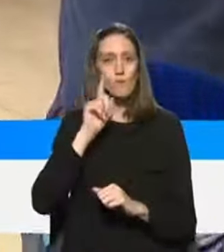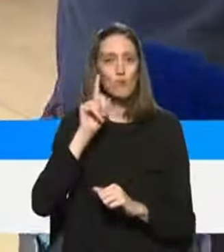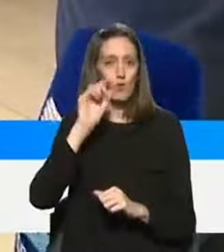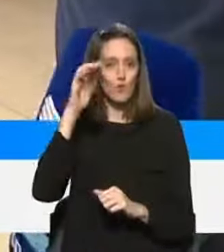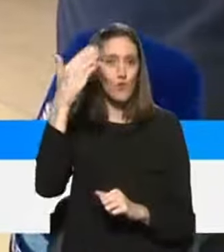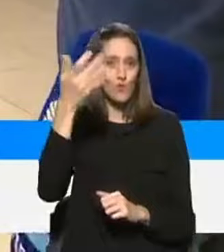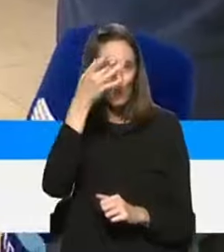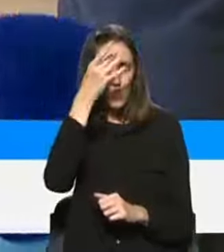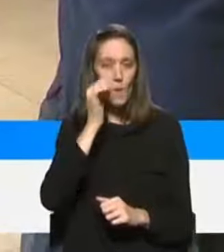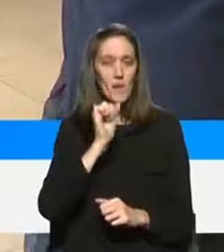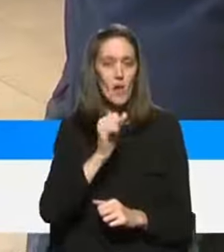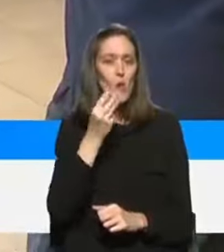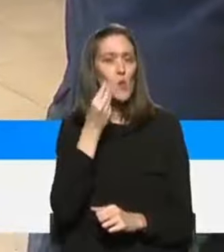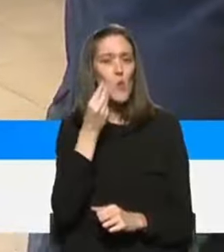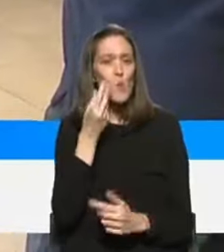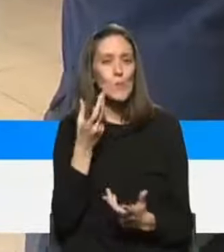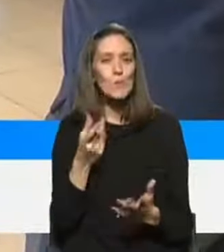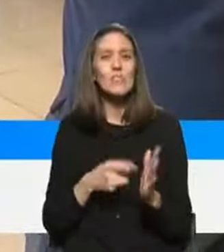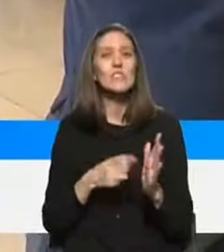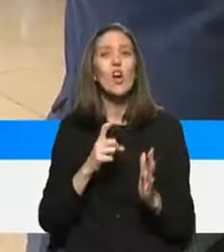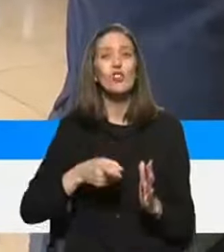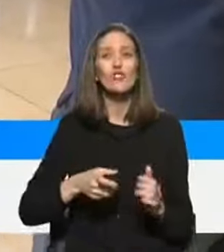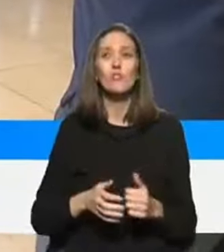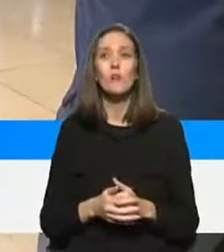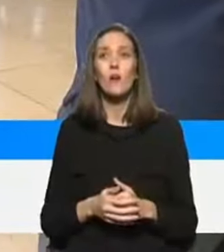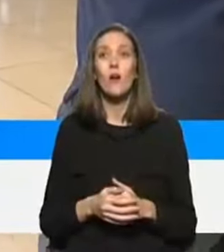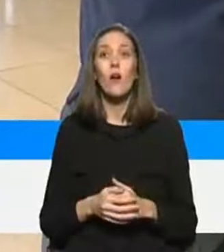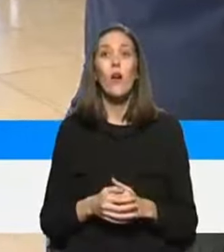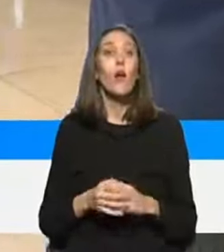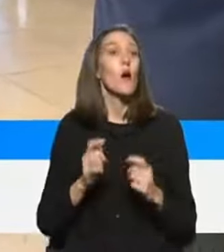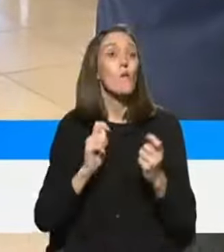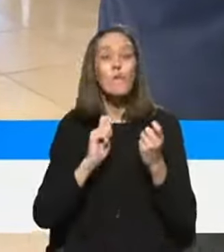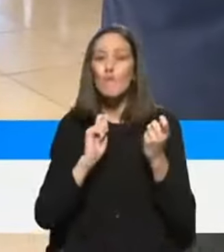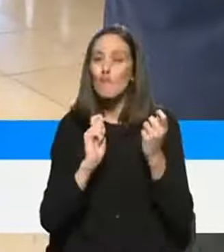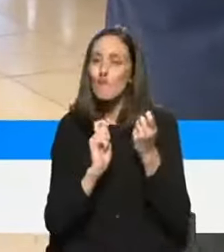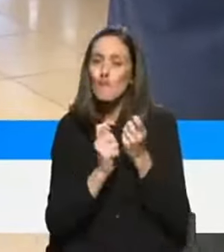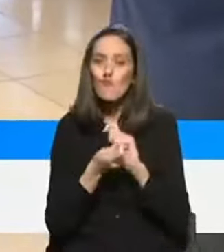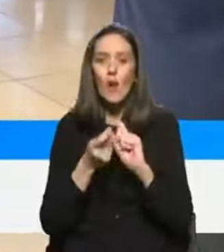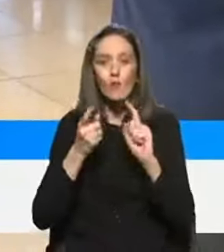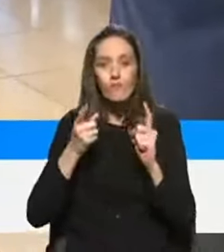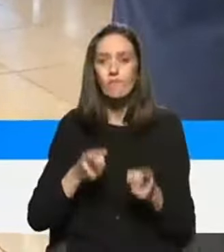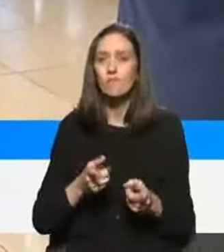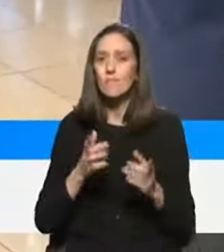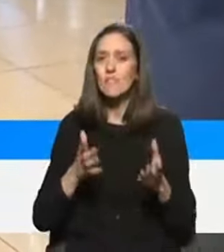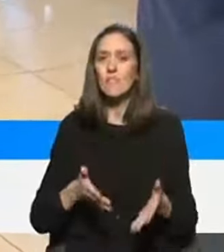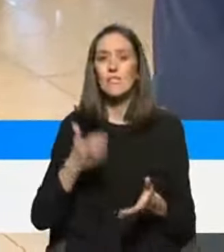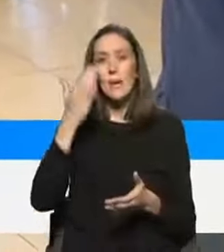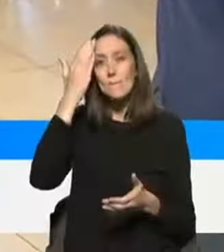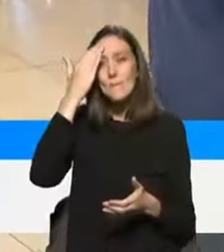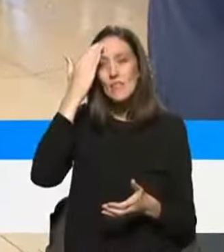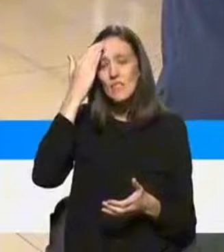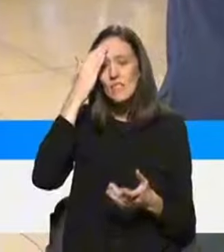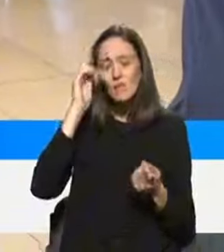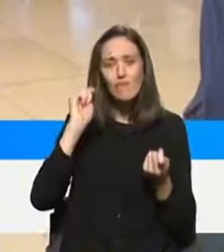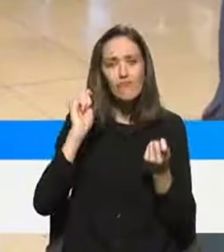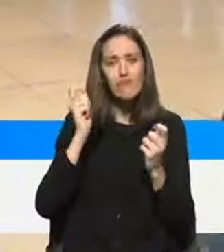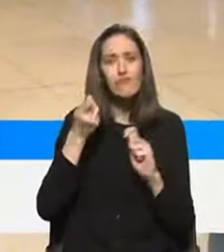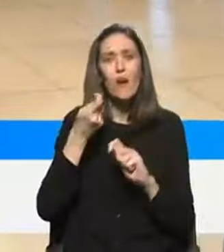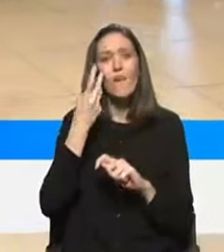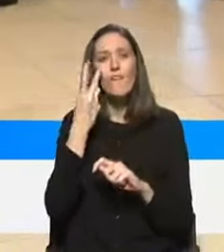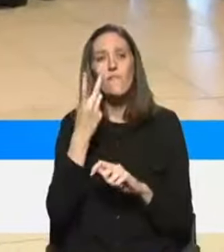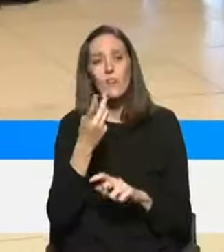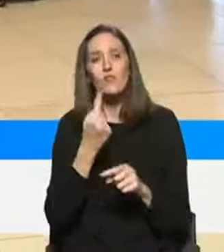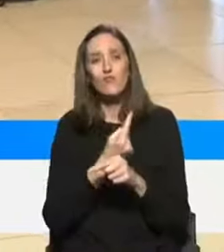opinião. Como? É preciso o quê? É preciso começar a mudar, temos que começar a mudar a nossa mente, começar a ver as coisas